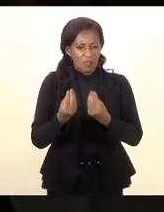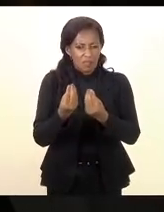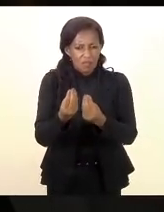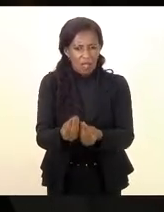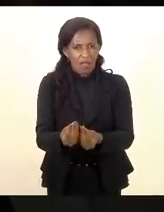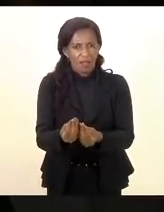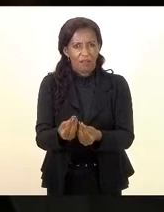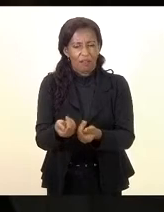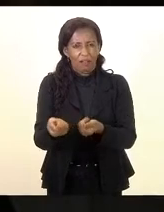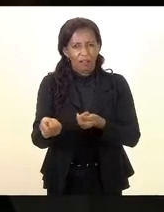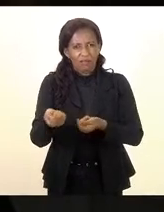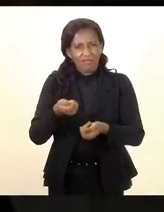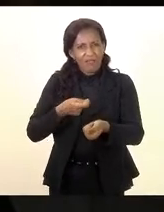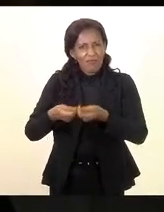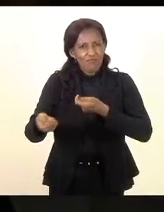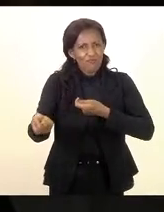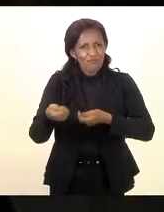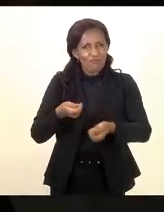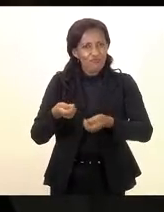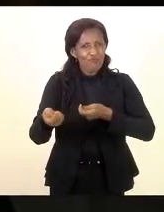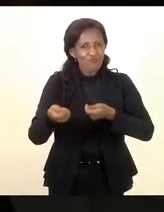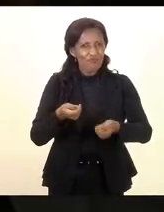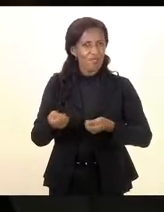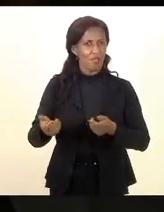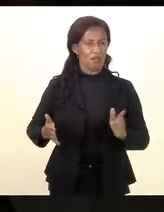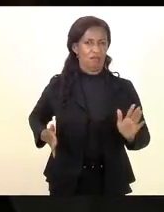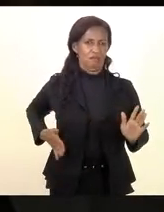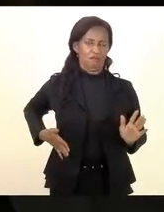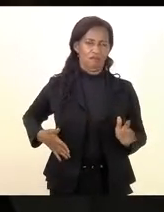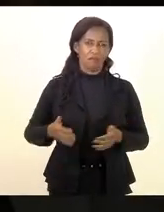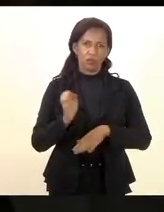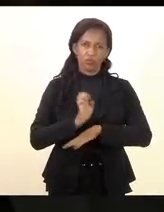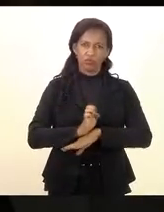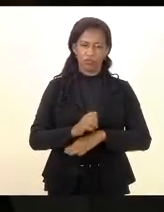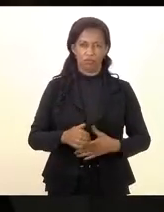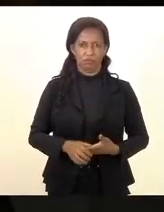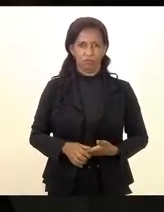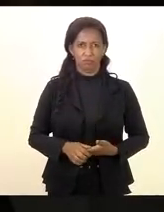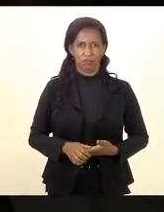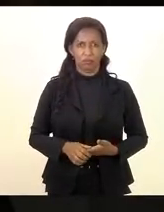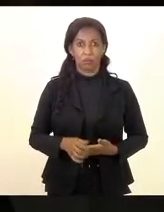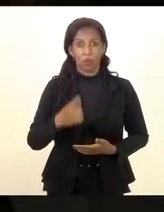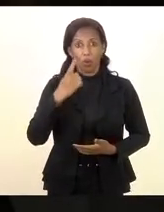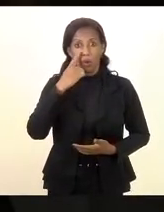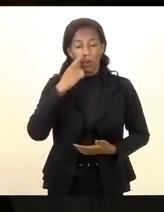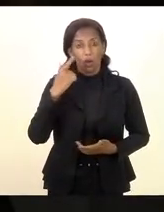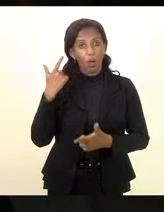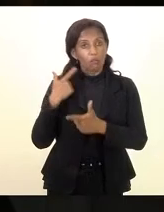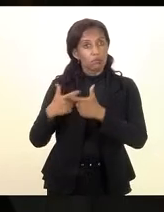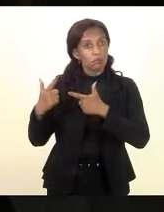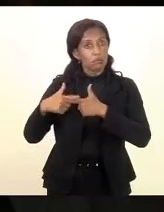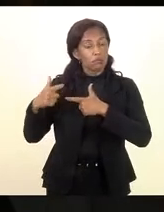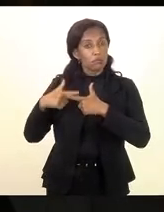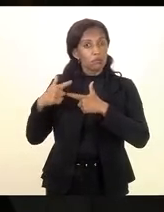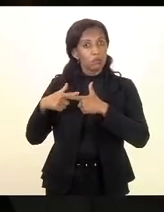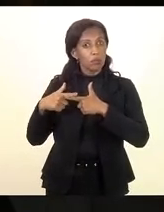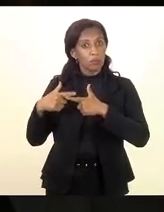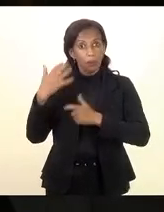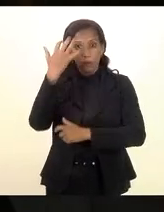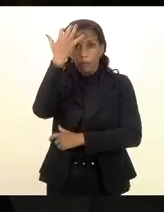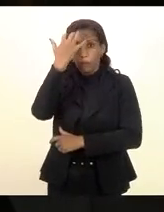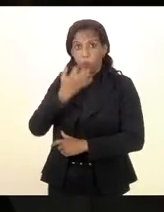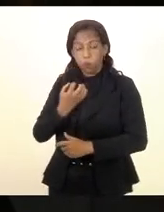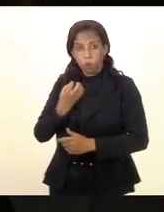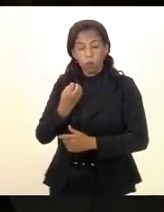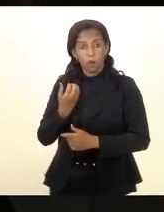negociar com o crime organizado olha só a gravidade disso tudo que está sendo colocado